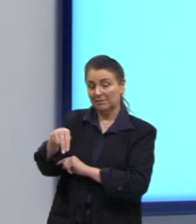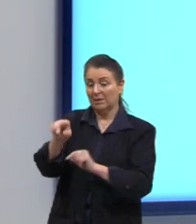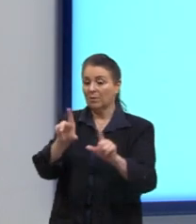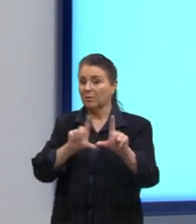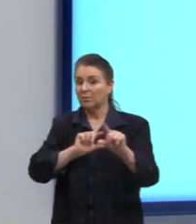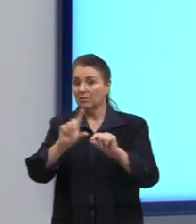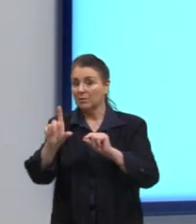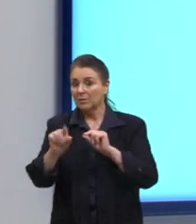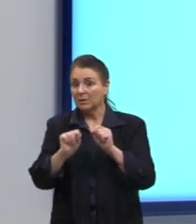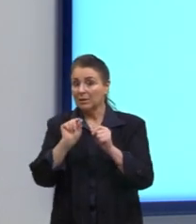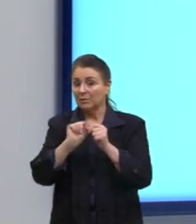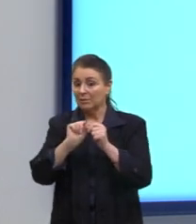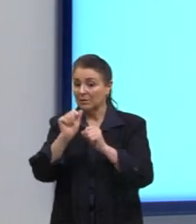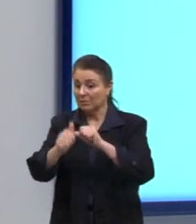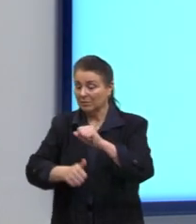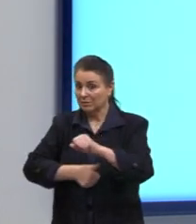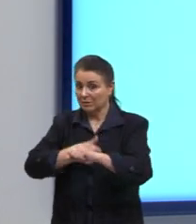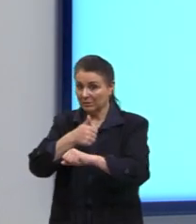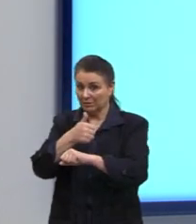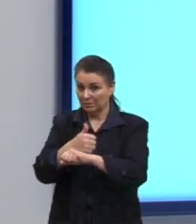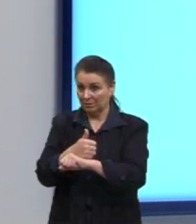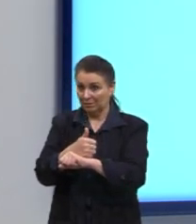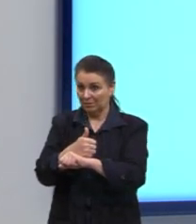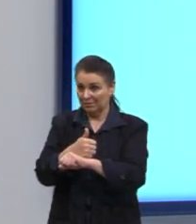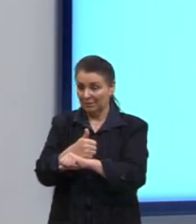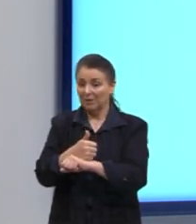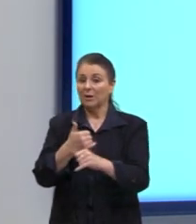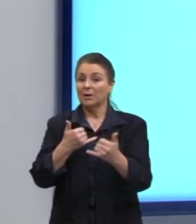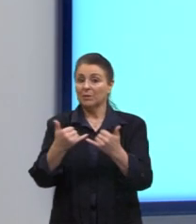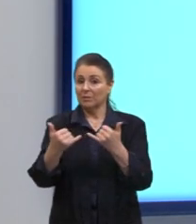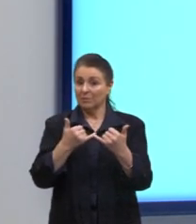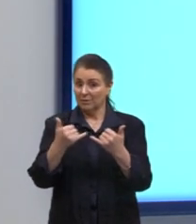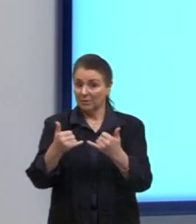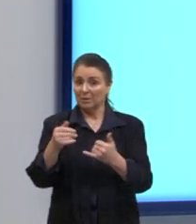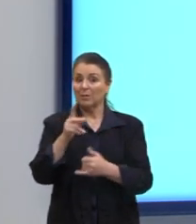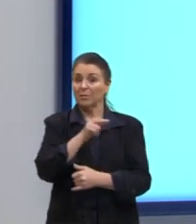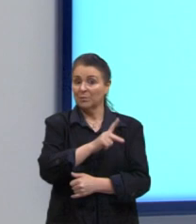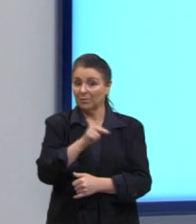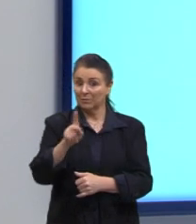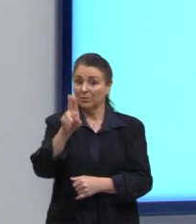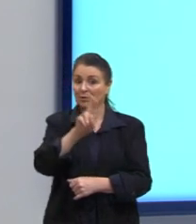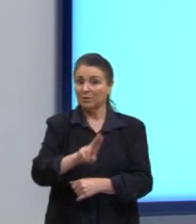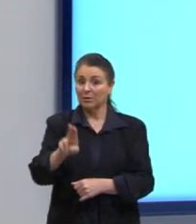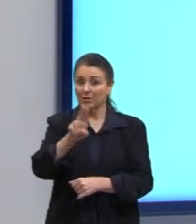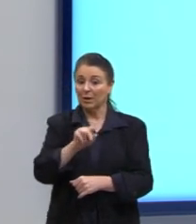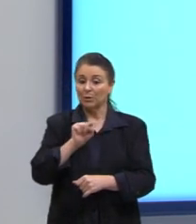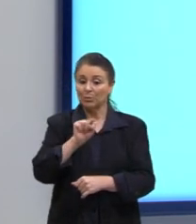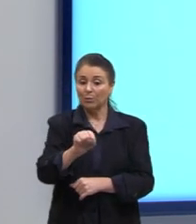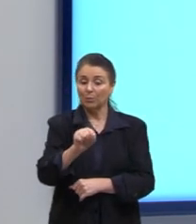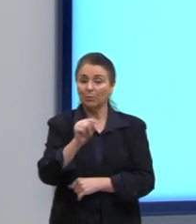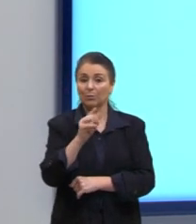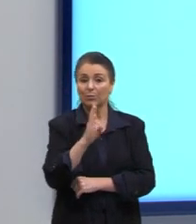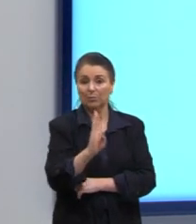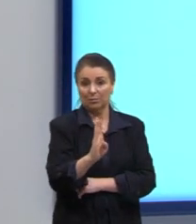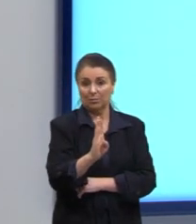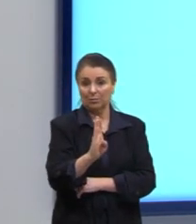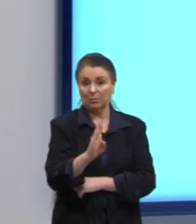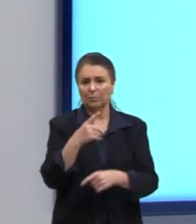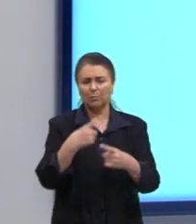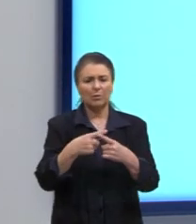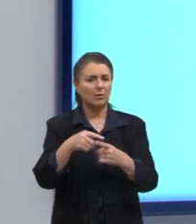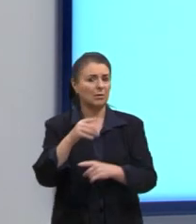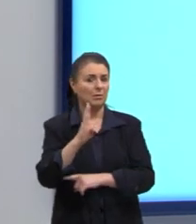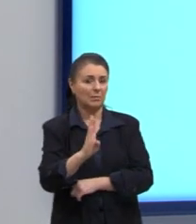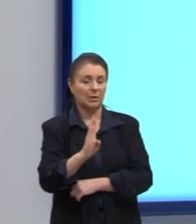a gente vai fazer a substituição aqui no exemplo eu peguei o ponto b para substituir o que que eu sei do ponto b